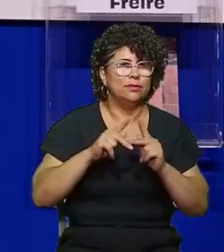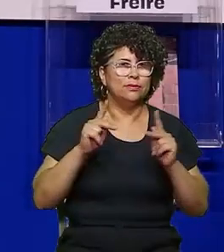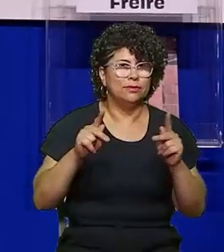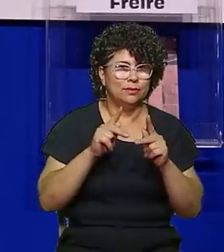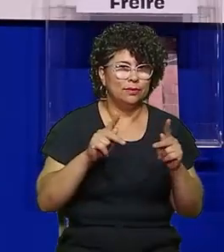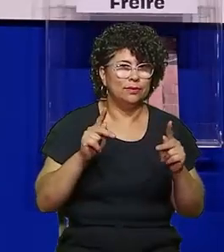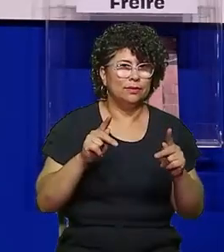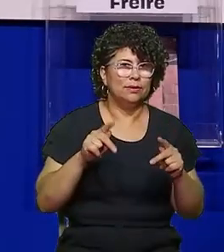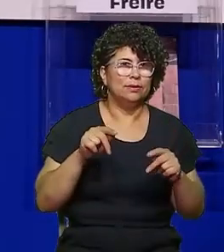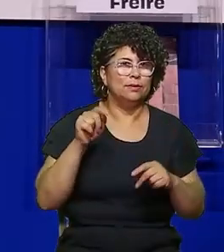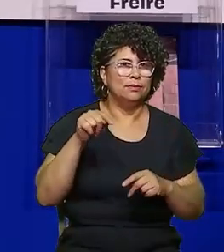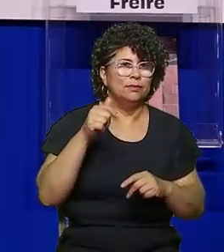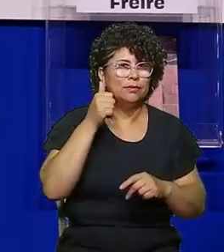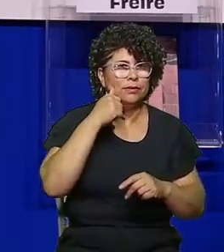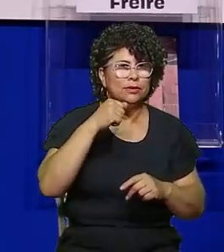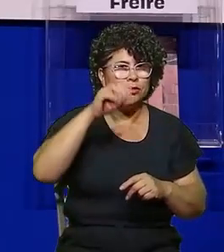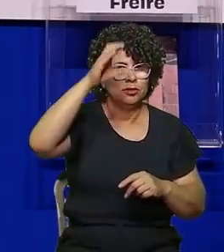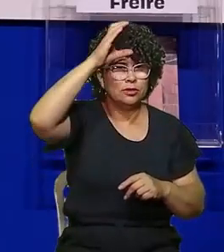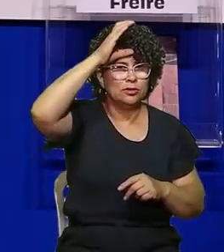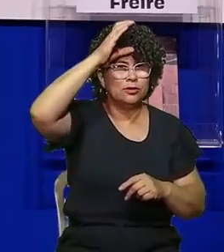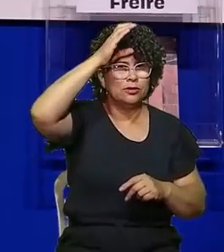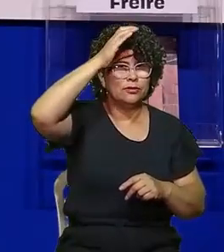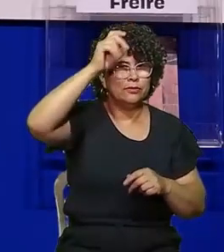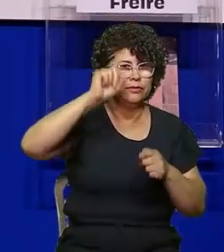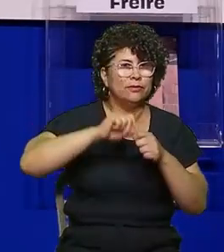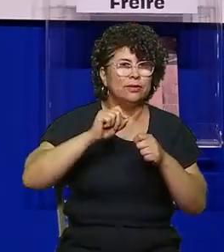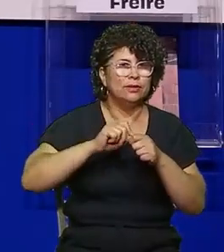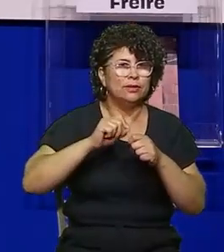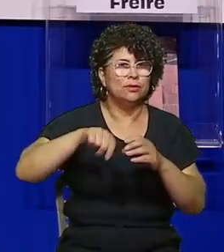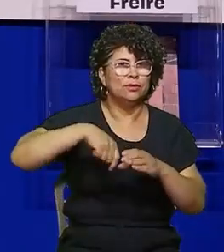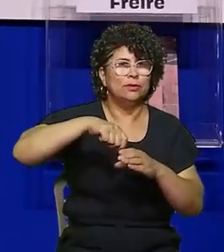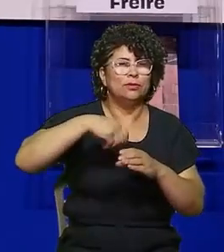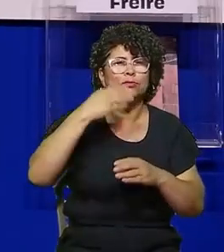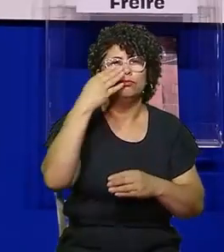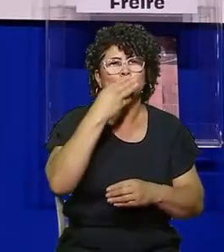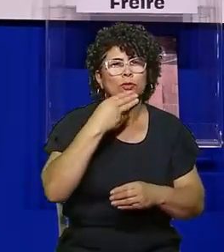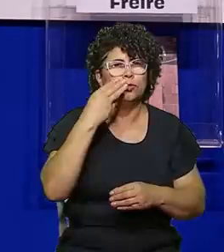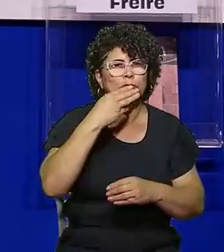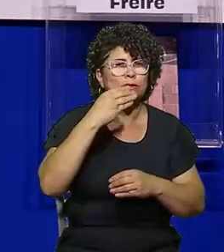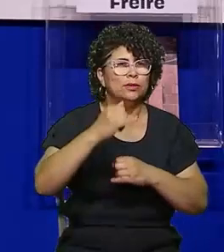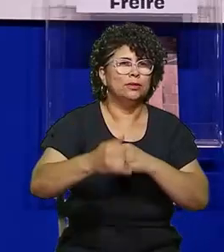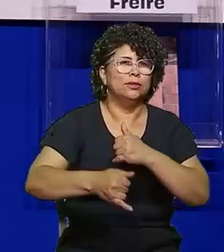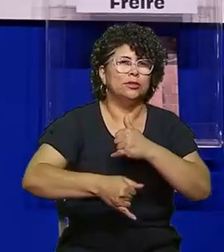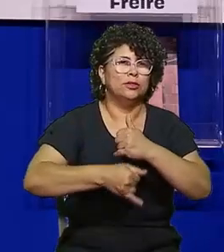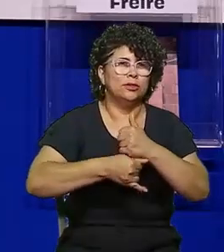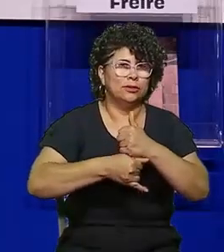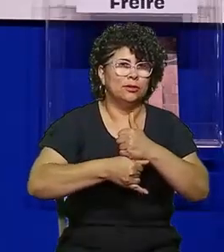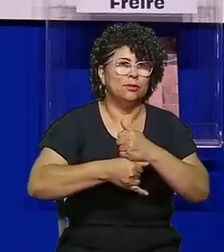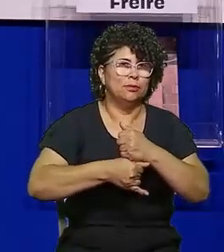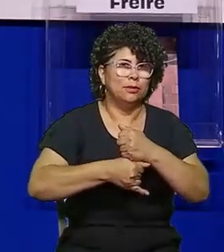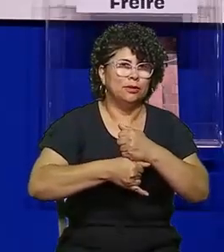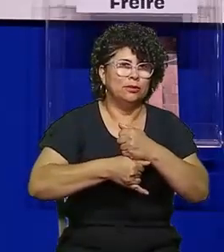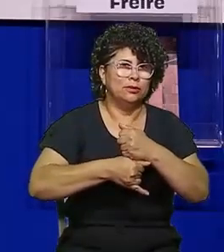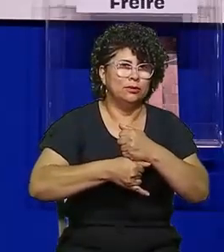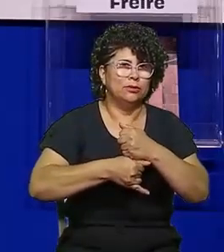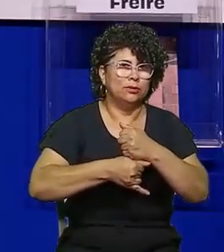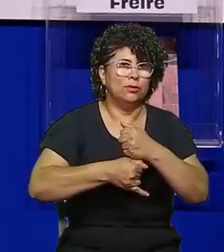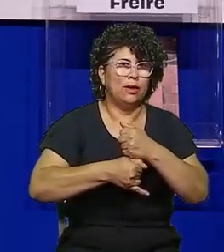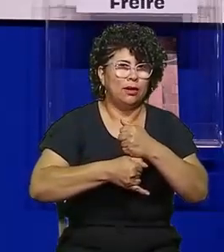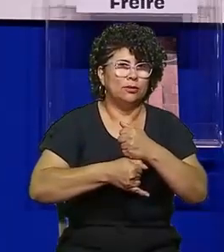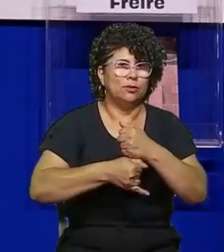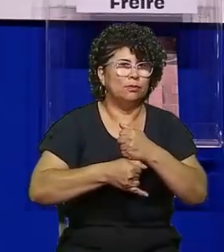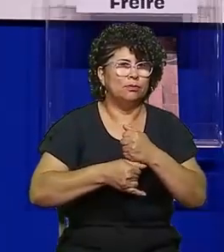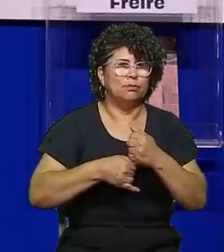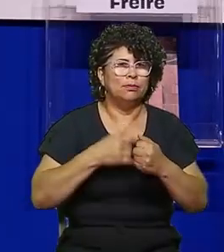produzia um doce de caju maravilhoso, era uma coisa assim, realmente divina, e só